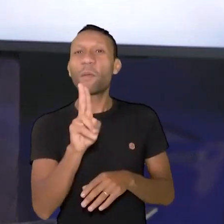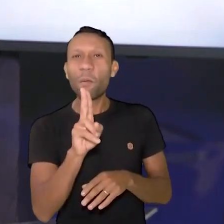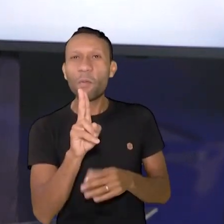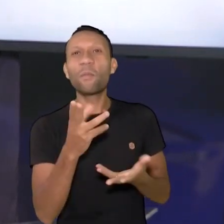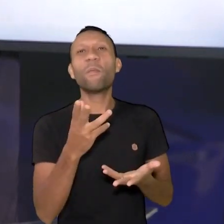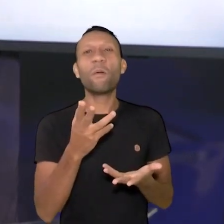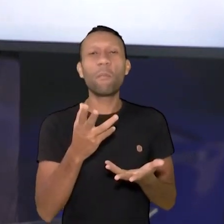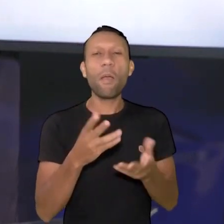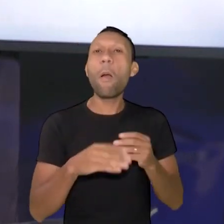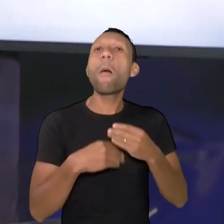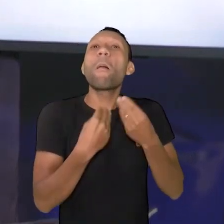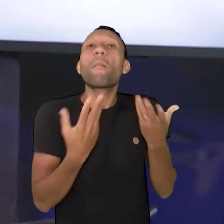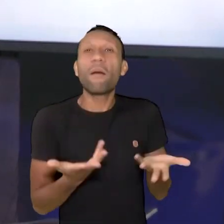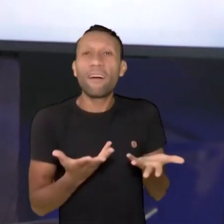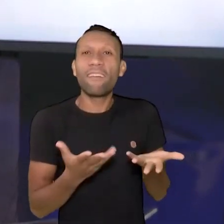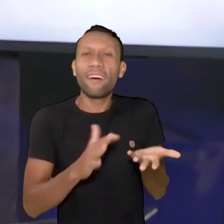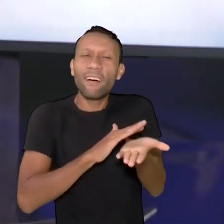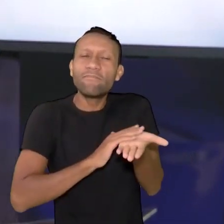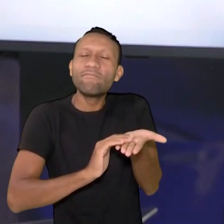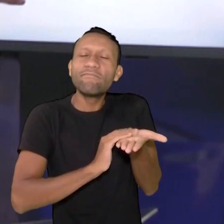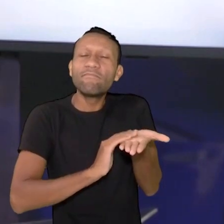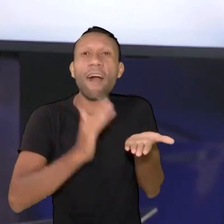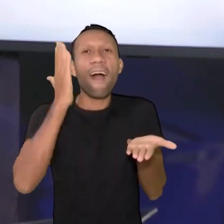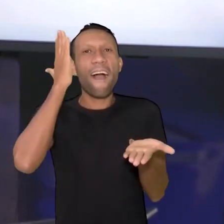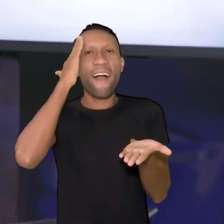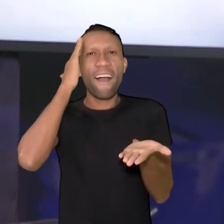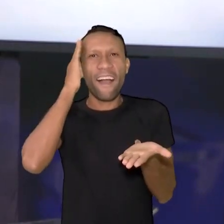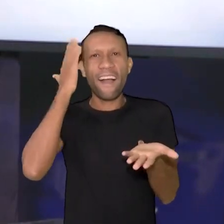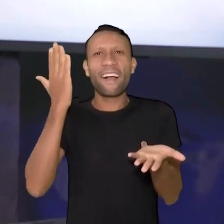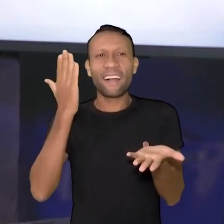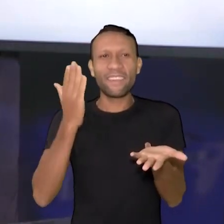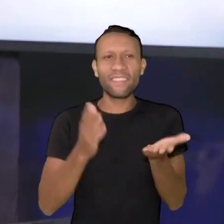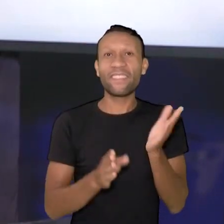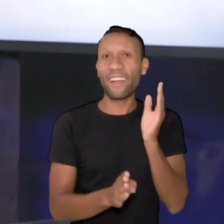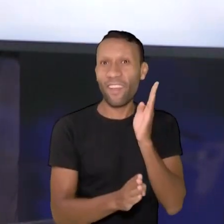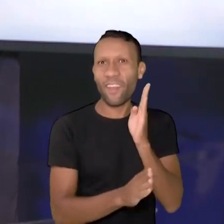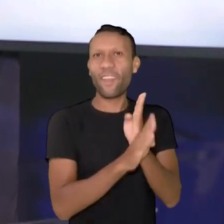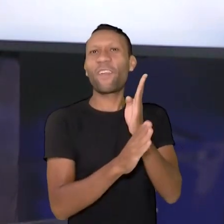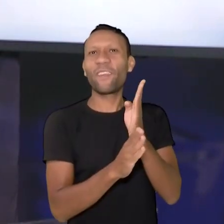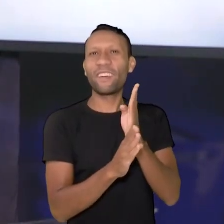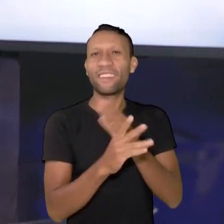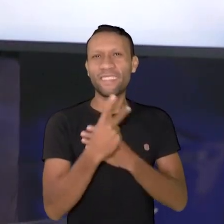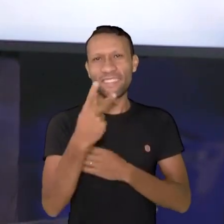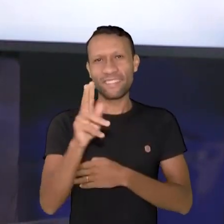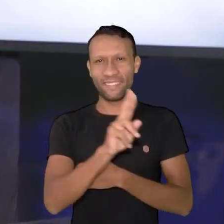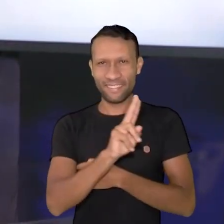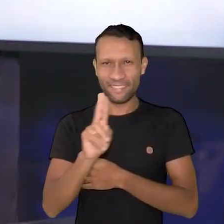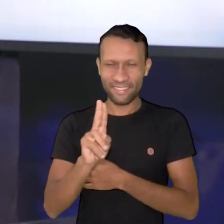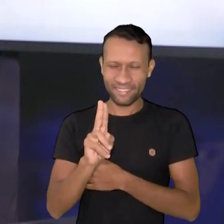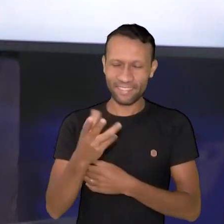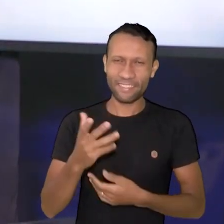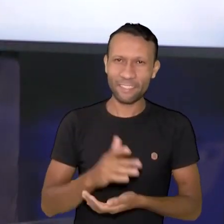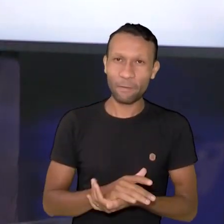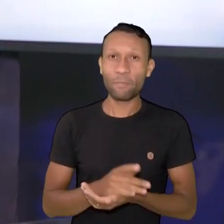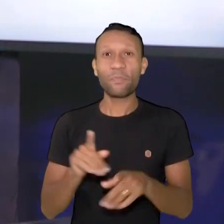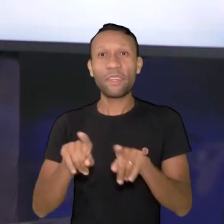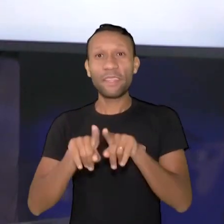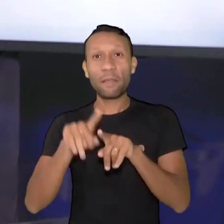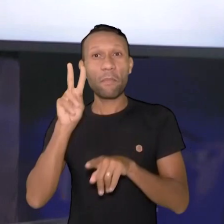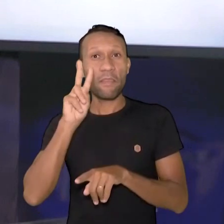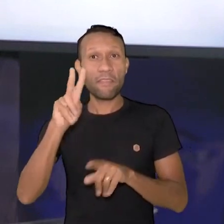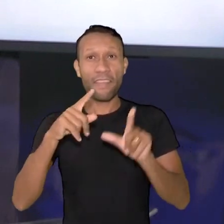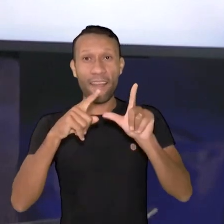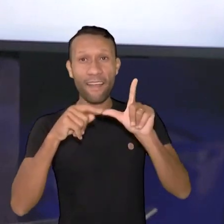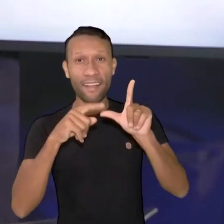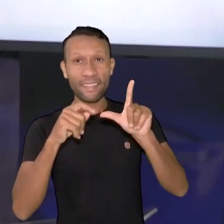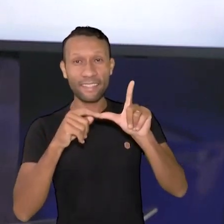olho e passando o dedo lá sobre o braille, para tentar entender quais são as letras que vão estar presentes e o seu responsável também. Então,